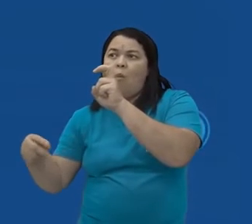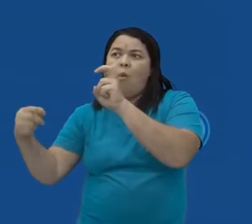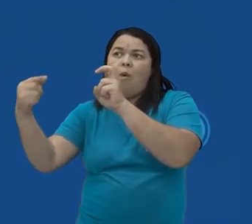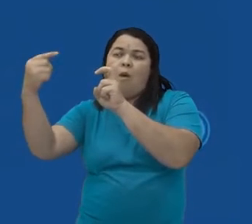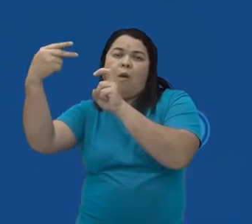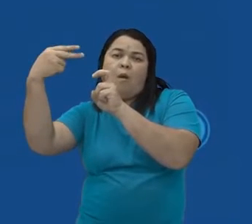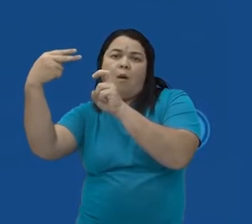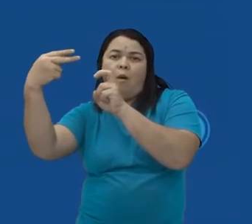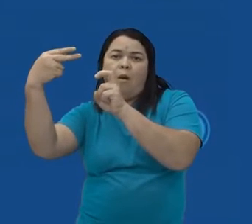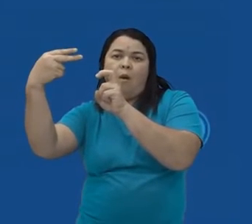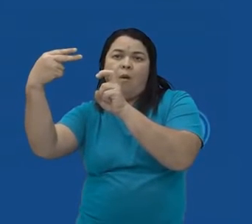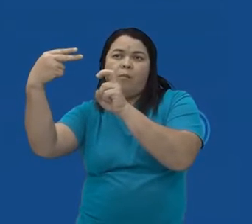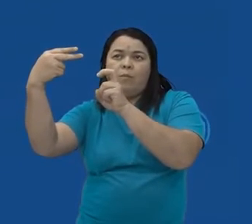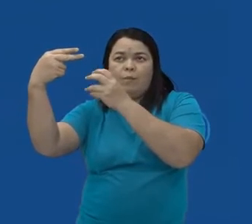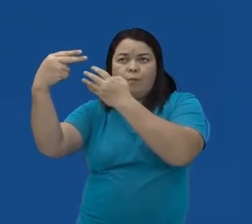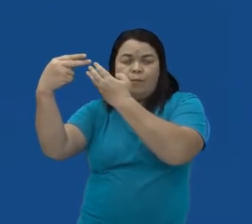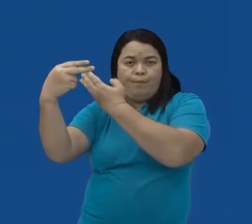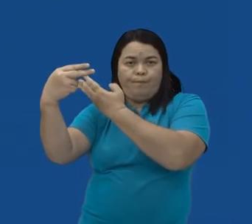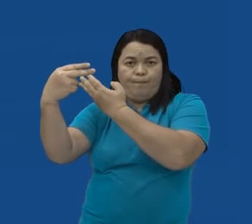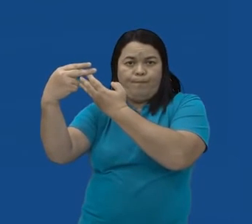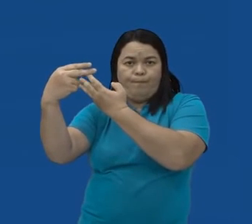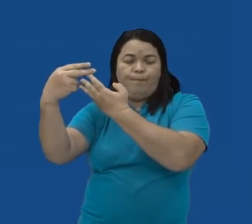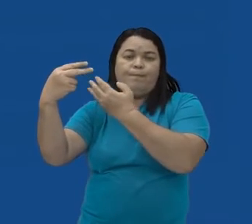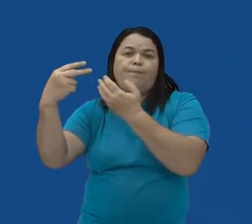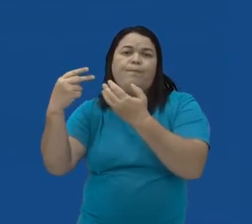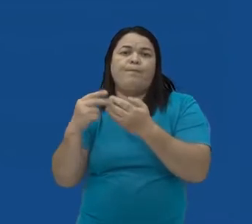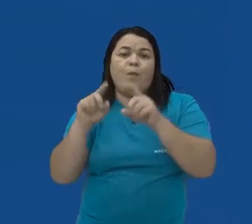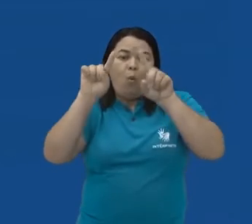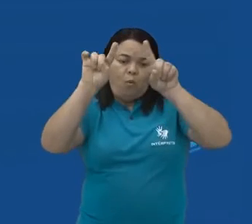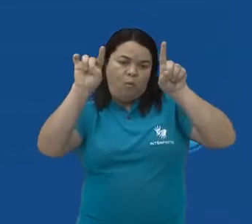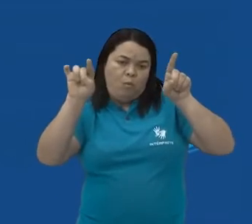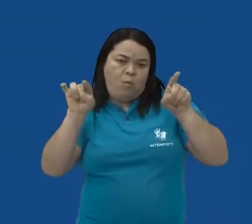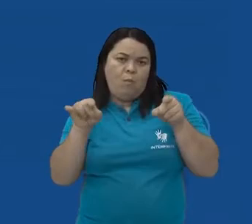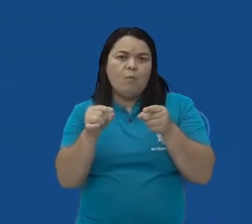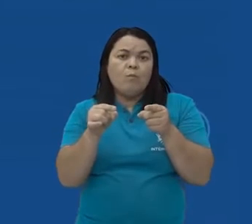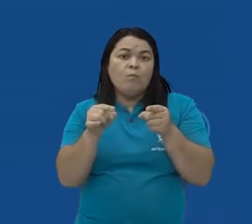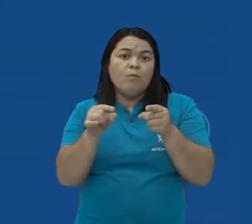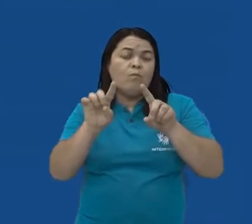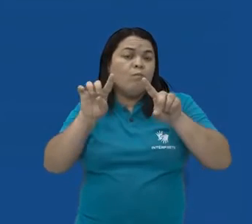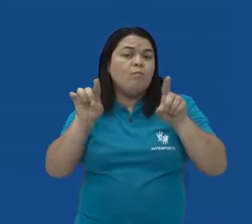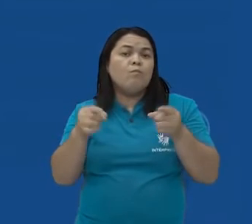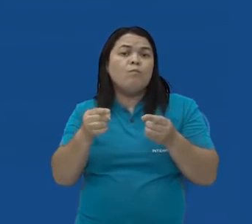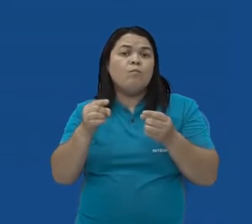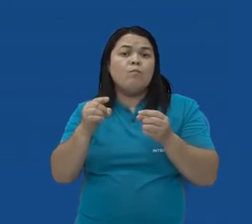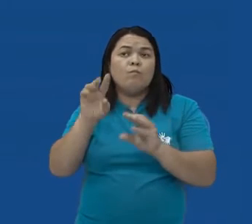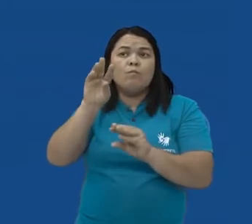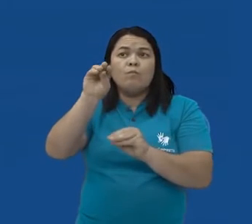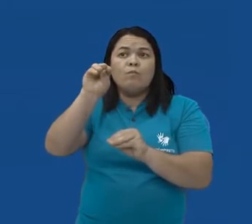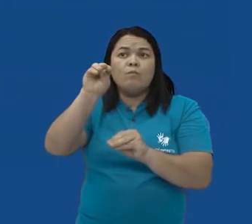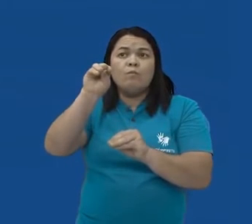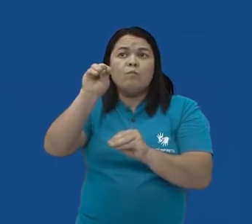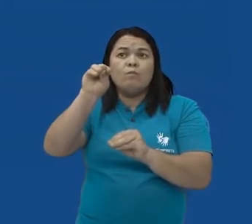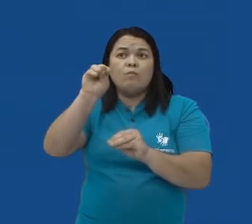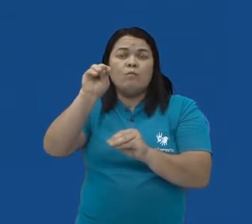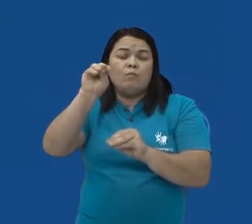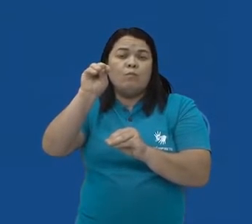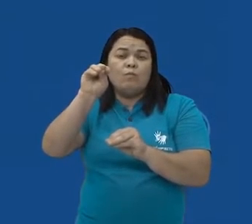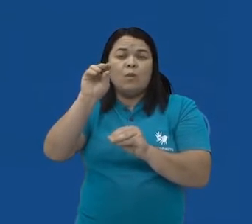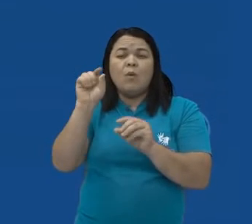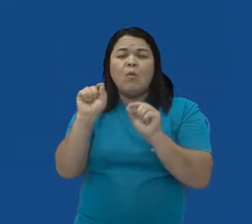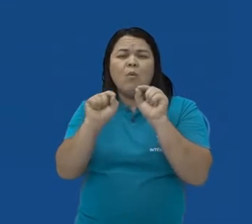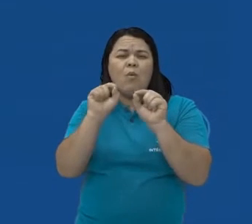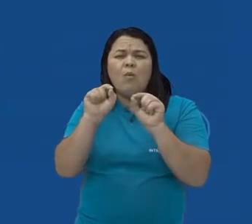esse expoente separado com parênteses, esse expoente vale para cima e vale também para